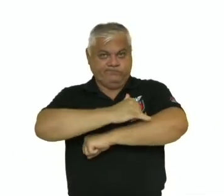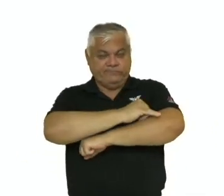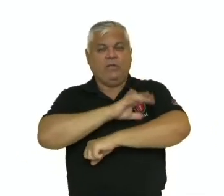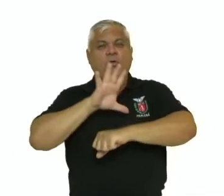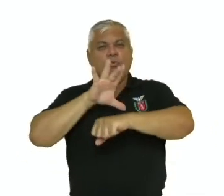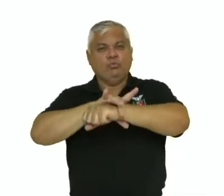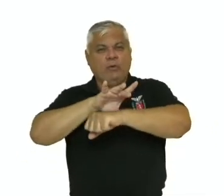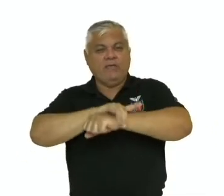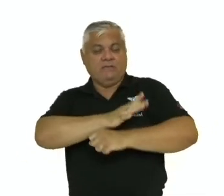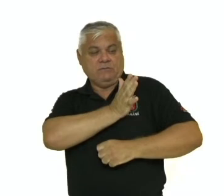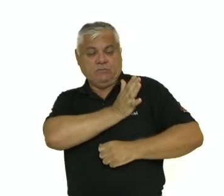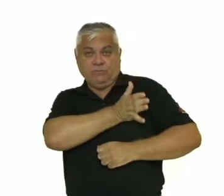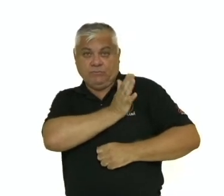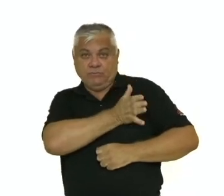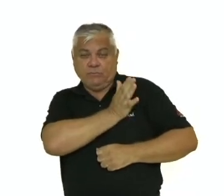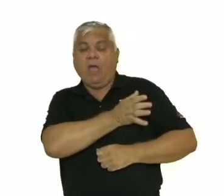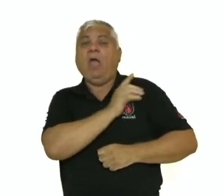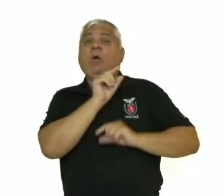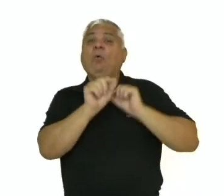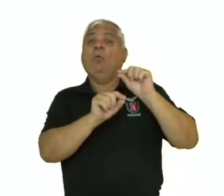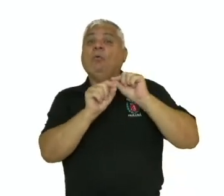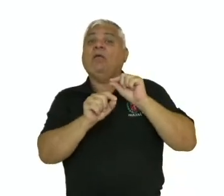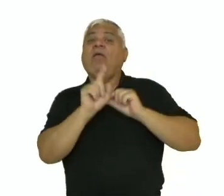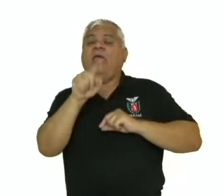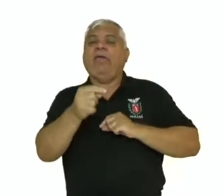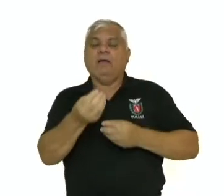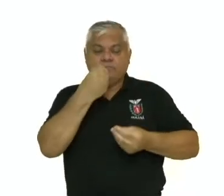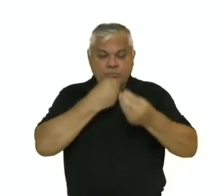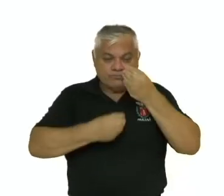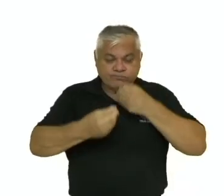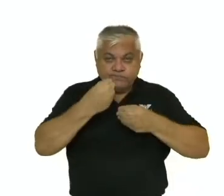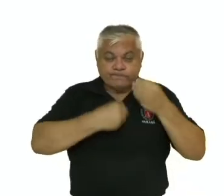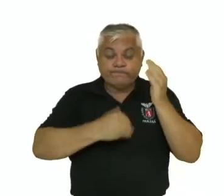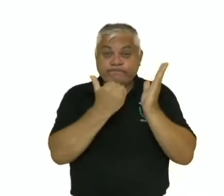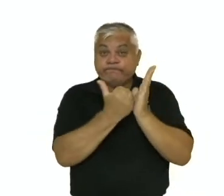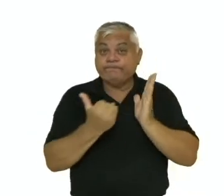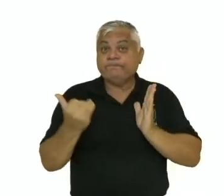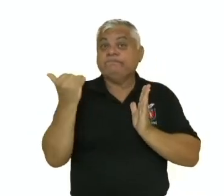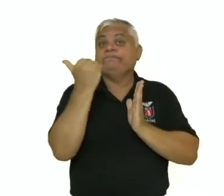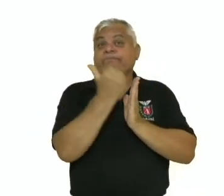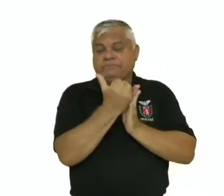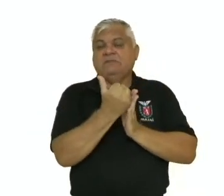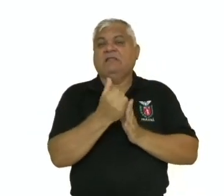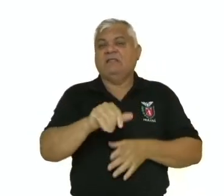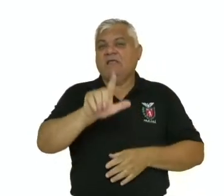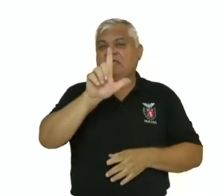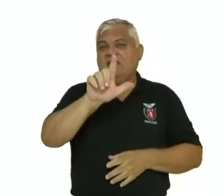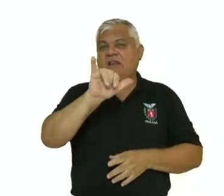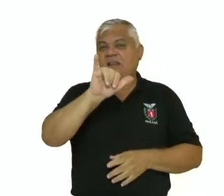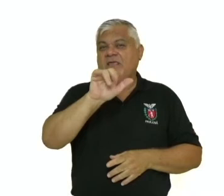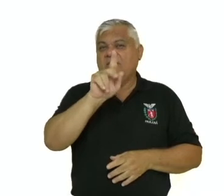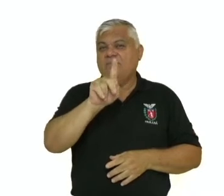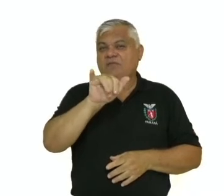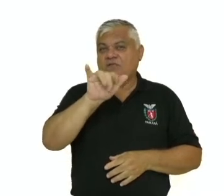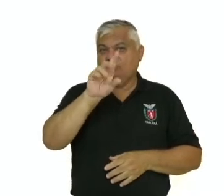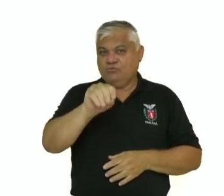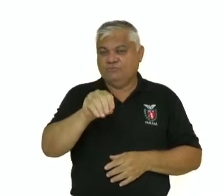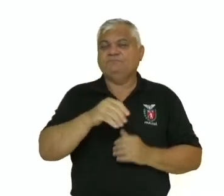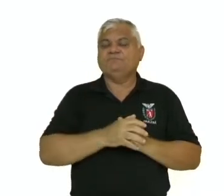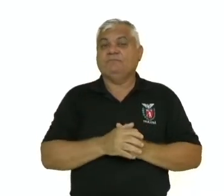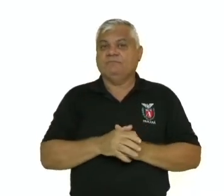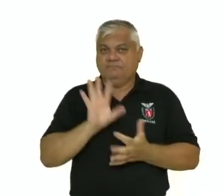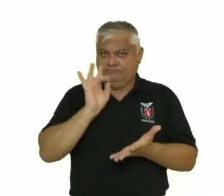doenças cardiovasculares estão relacionadas ao consumo excessivo de alimentos ricos em lipídios. Então ele